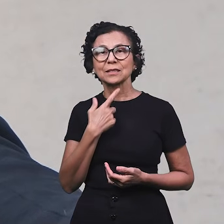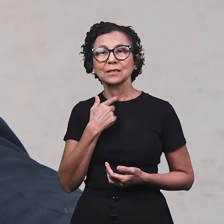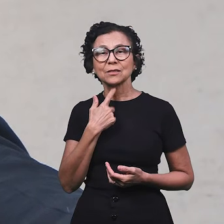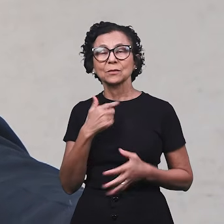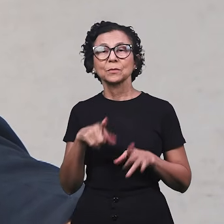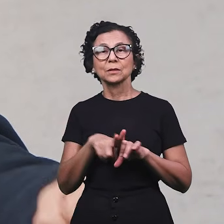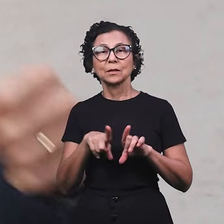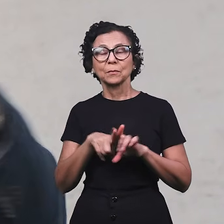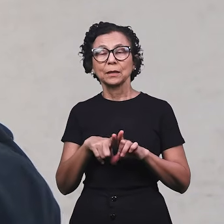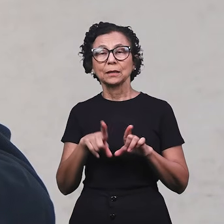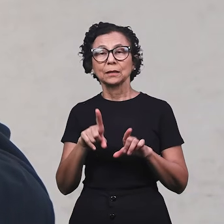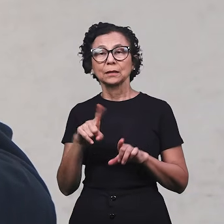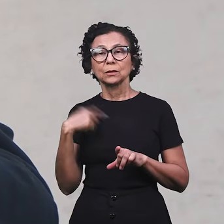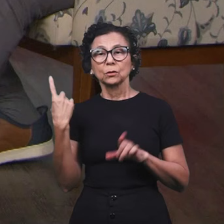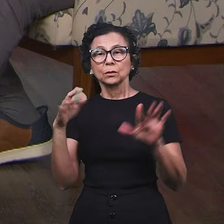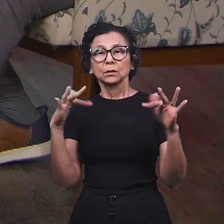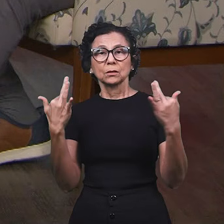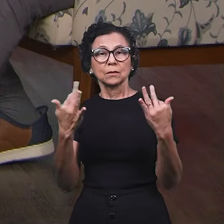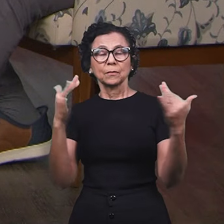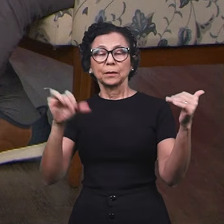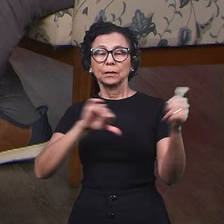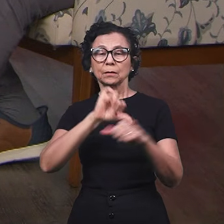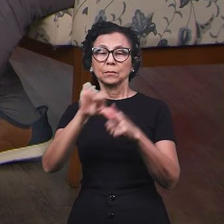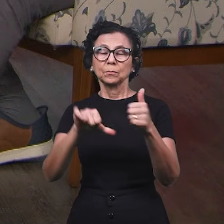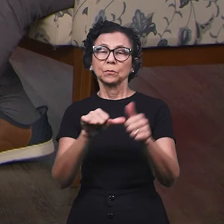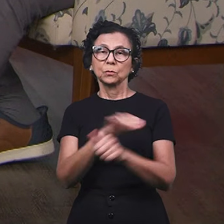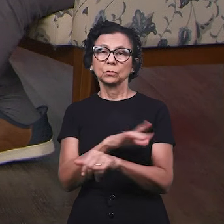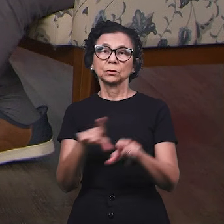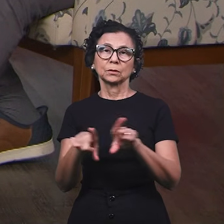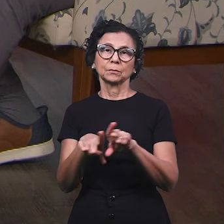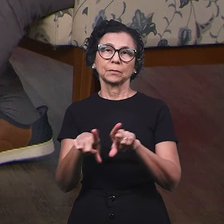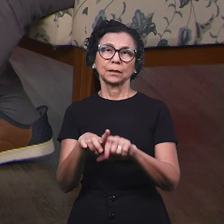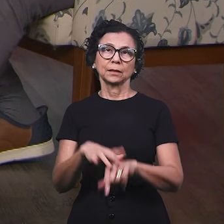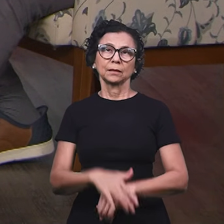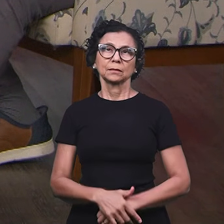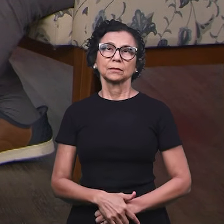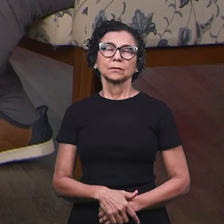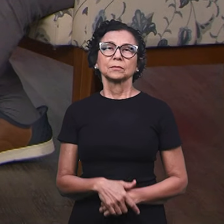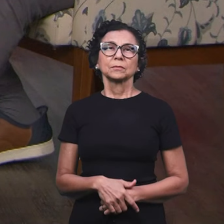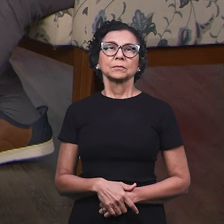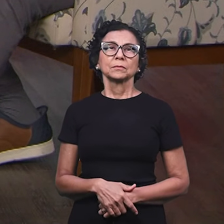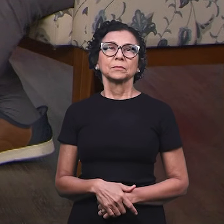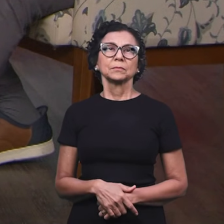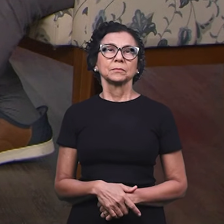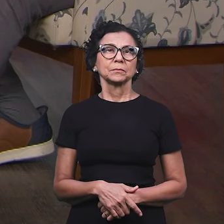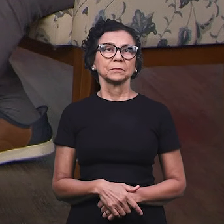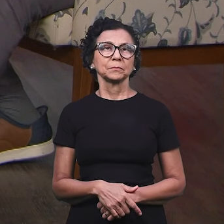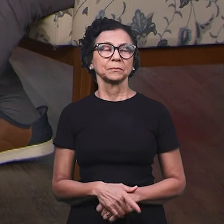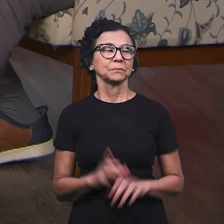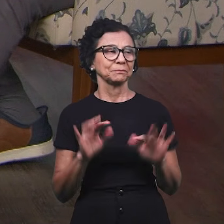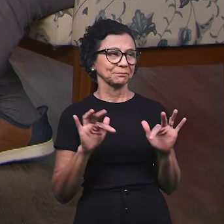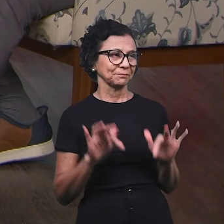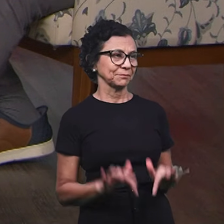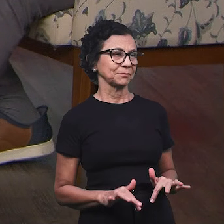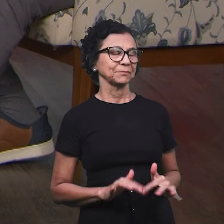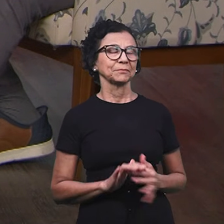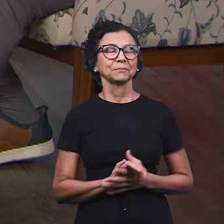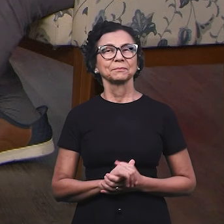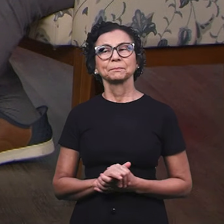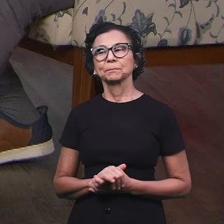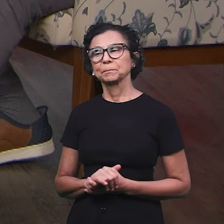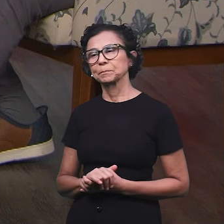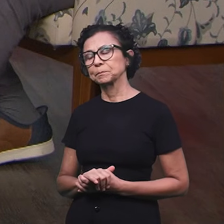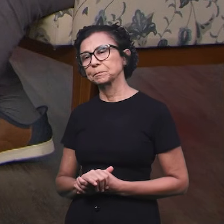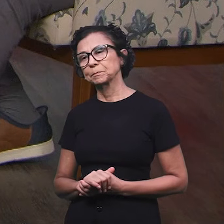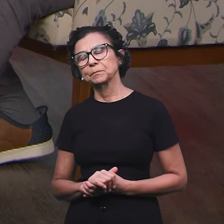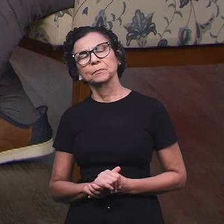estruturas do nosso lar, não é? Verdade. Ó, estamos chegando ao fim. Mais alguma observação, Julinho? Amém. Tudo Amém. certo. O